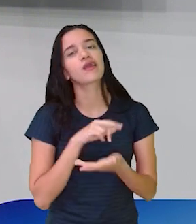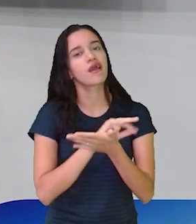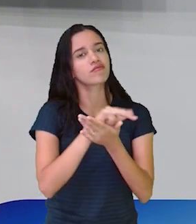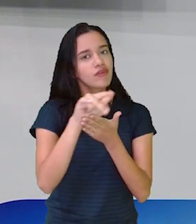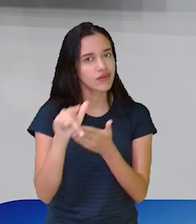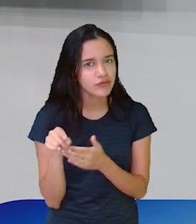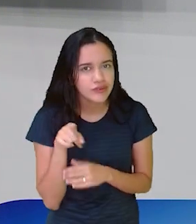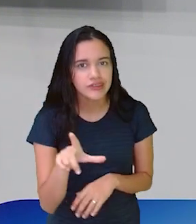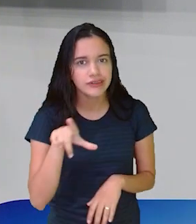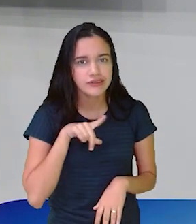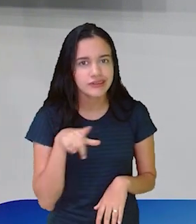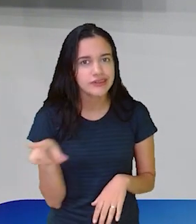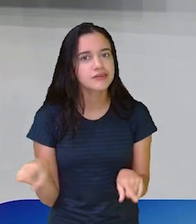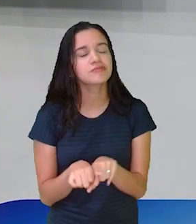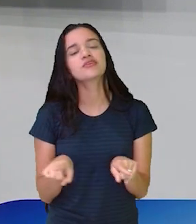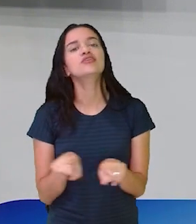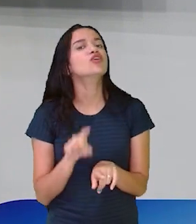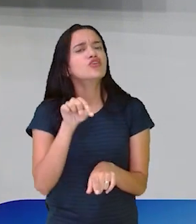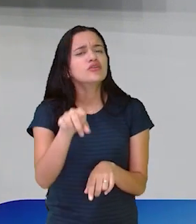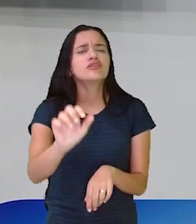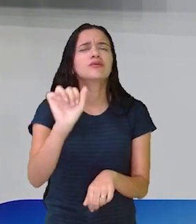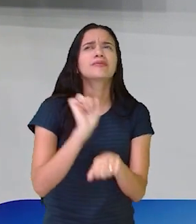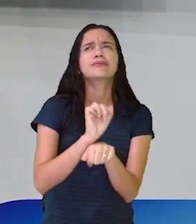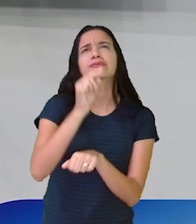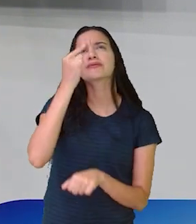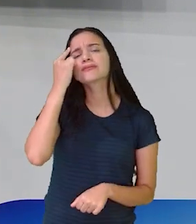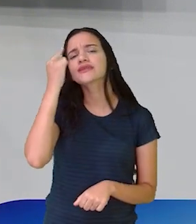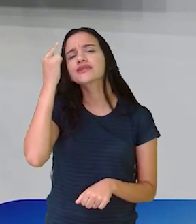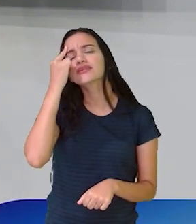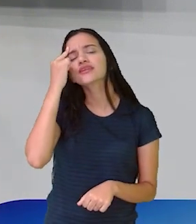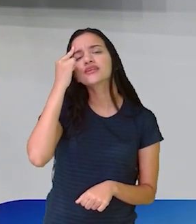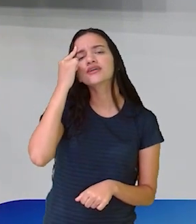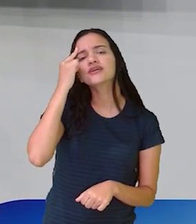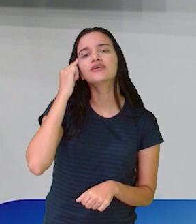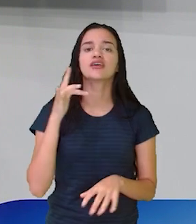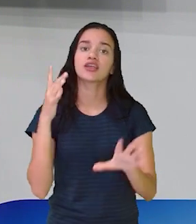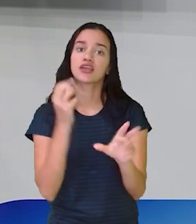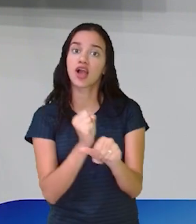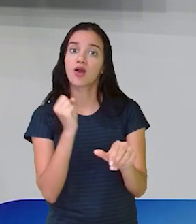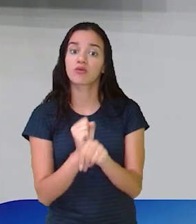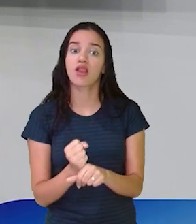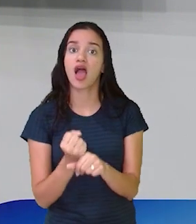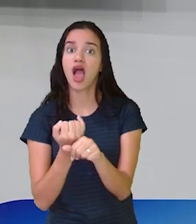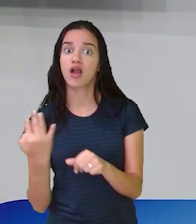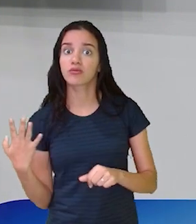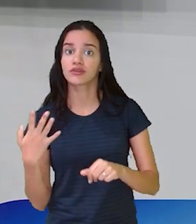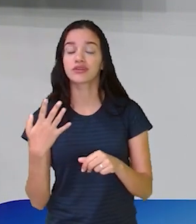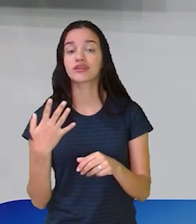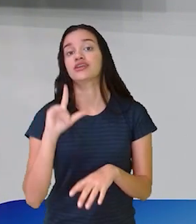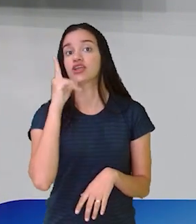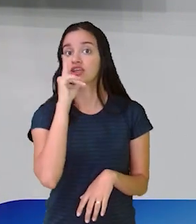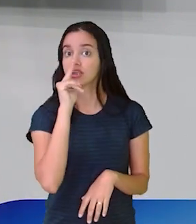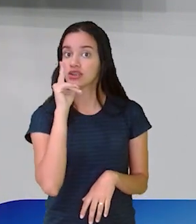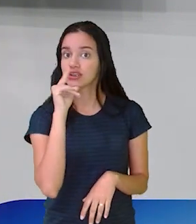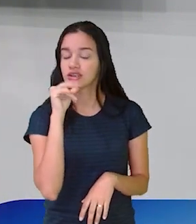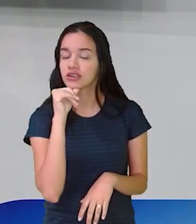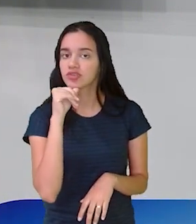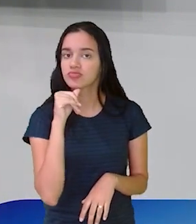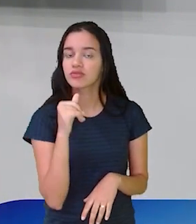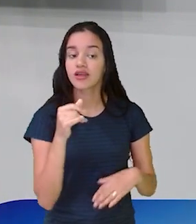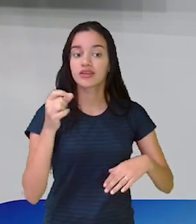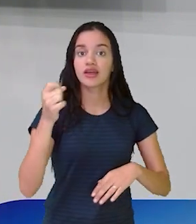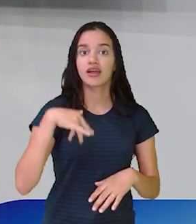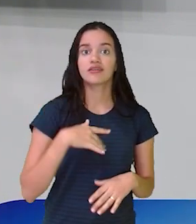tinha? Você já parou para pensar em calcular a quantidade de água que cabe num